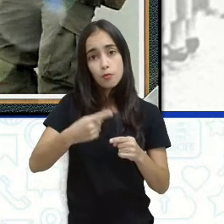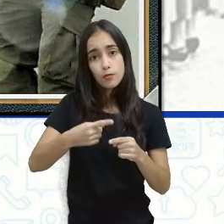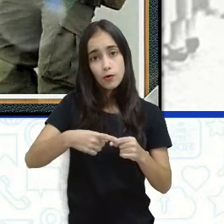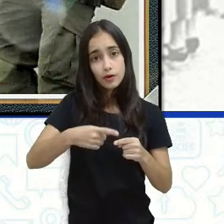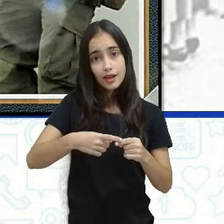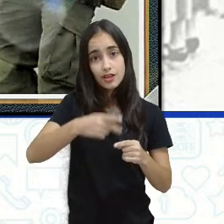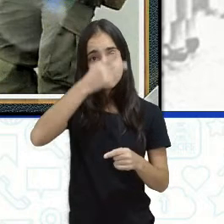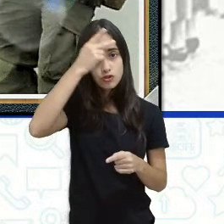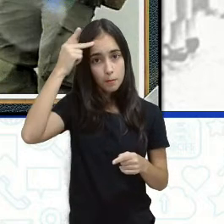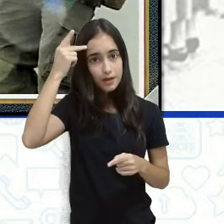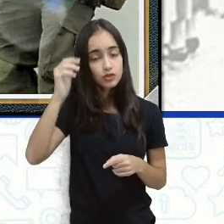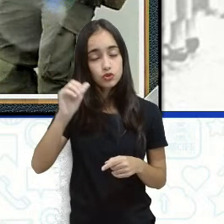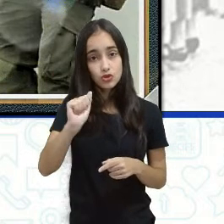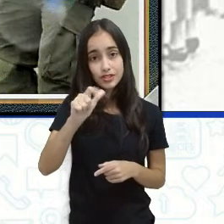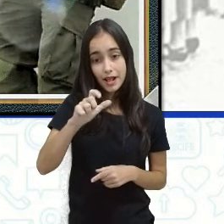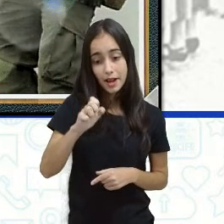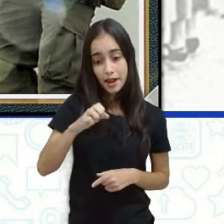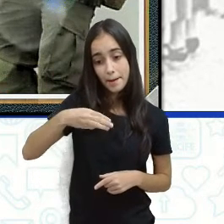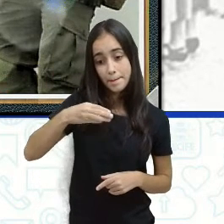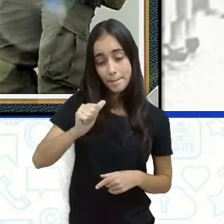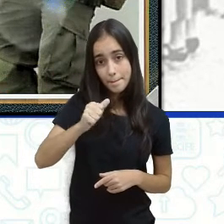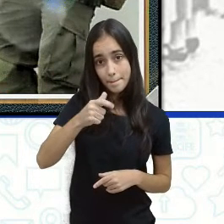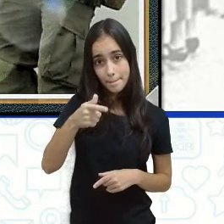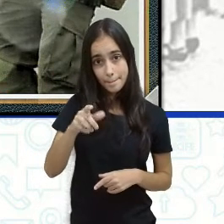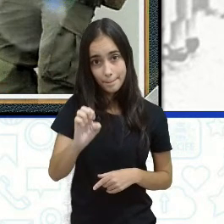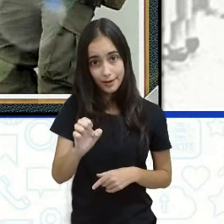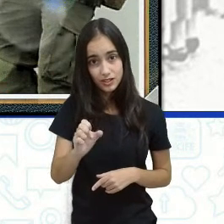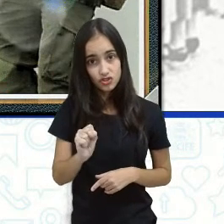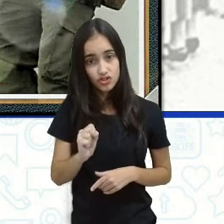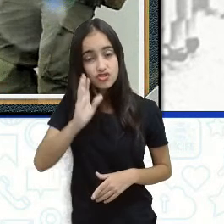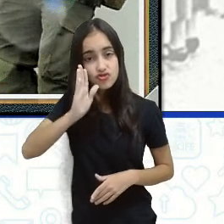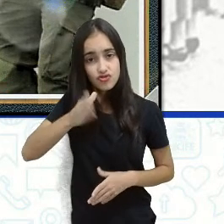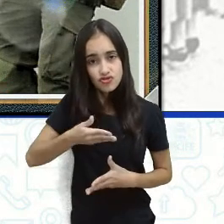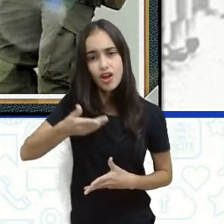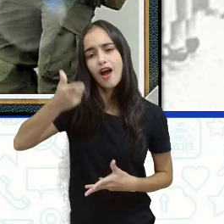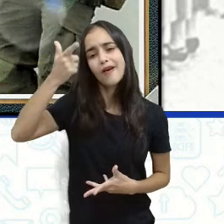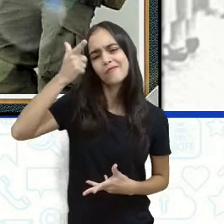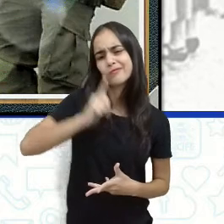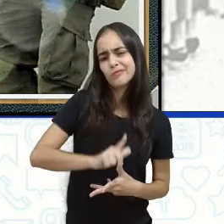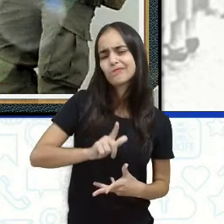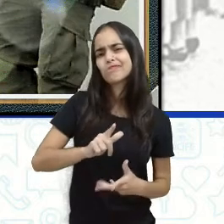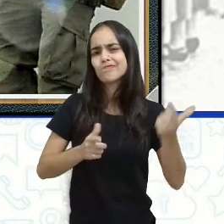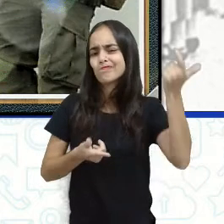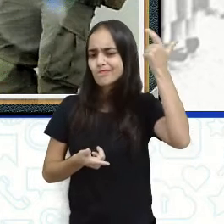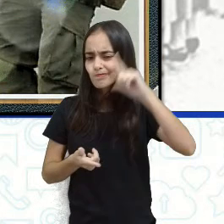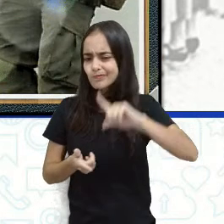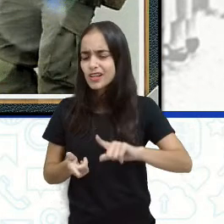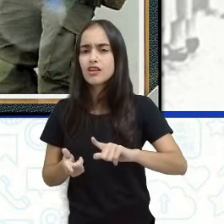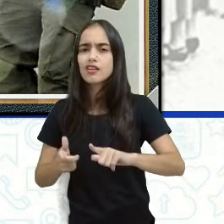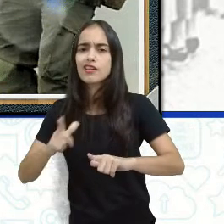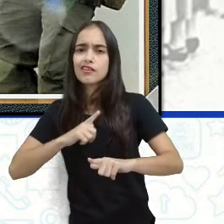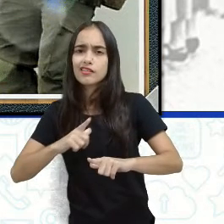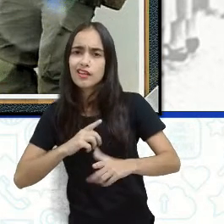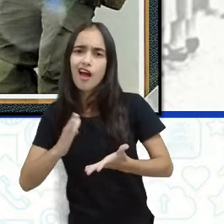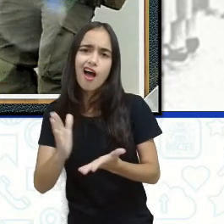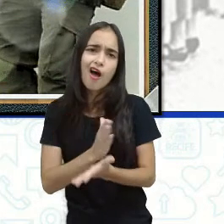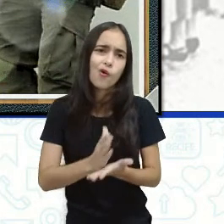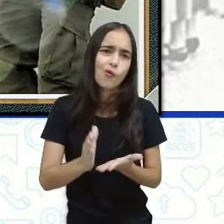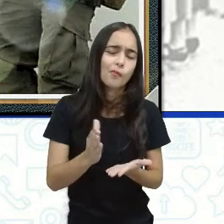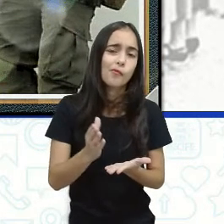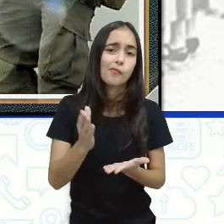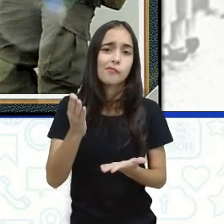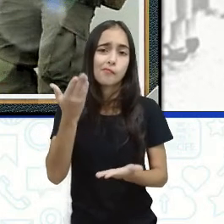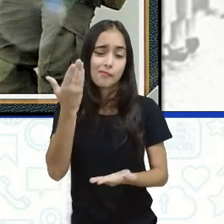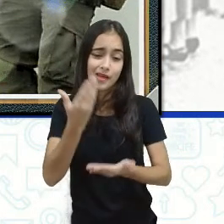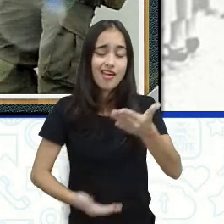né, eles já vinham conquistando, né, vinham obtendo ali algumas derrotas, né?